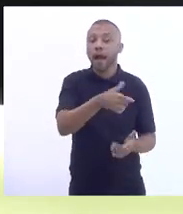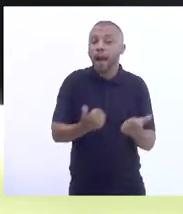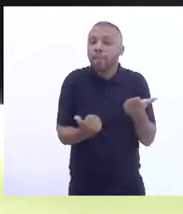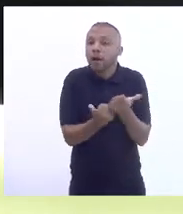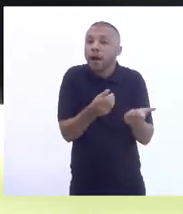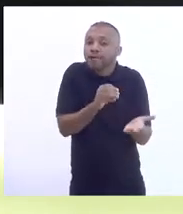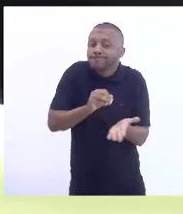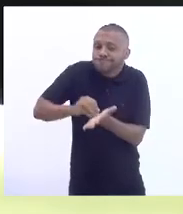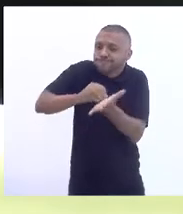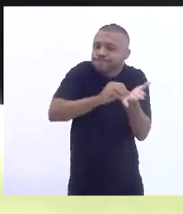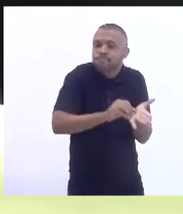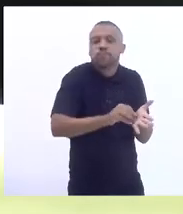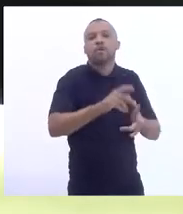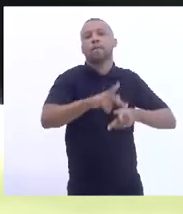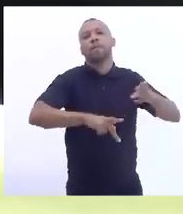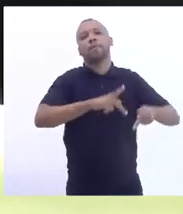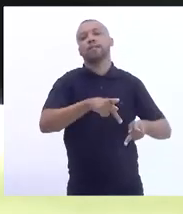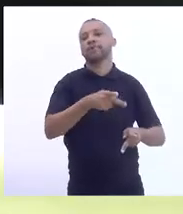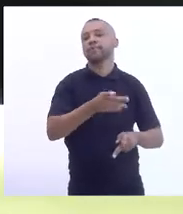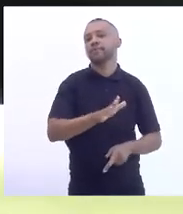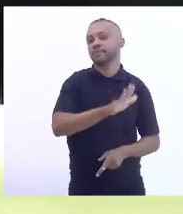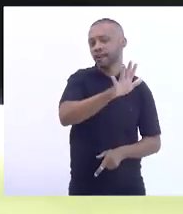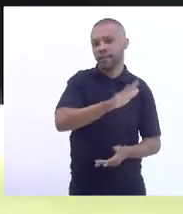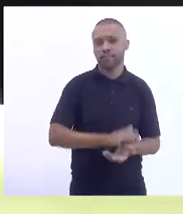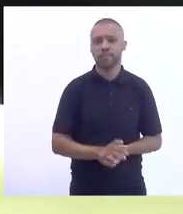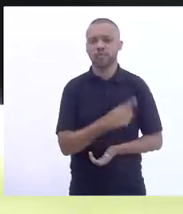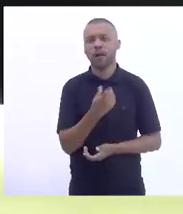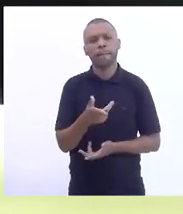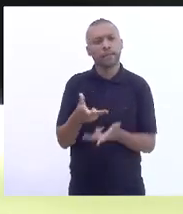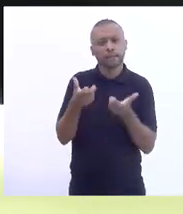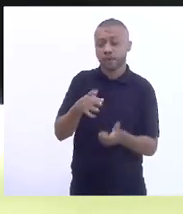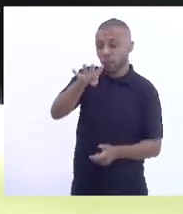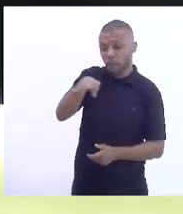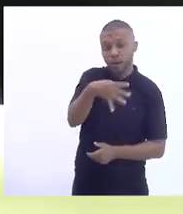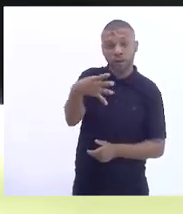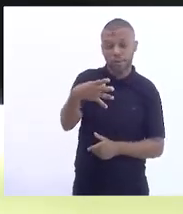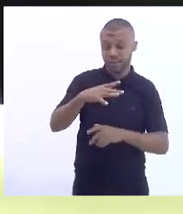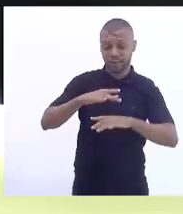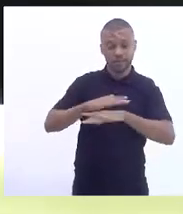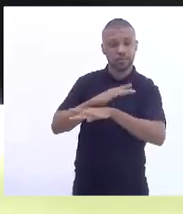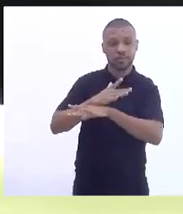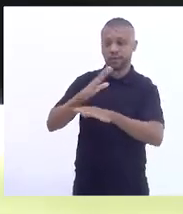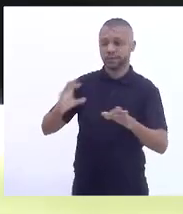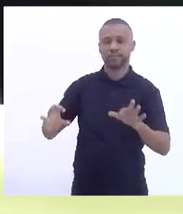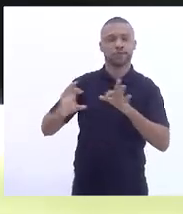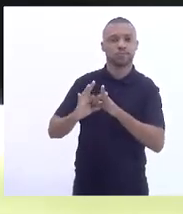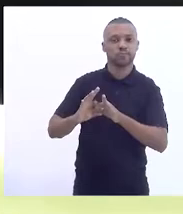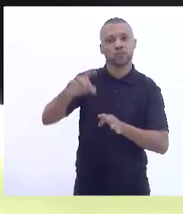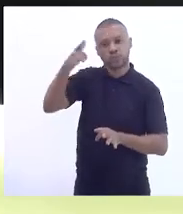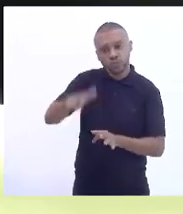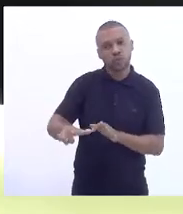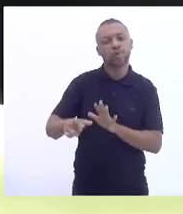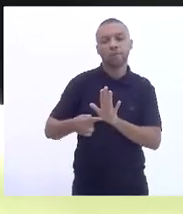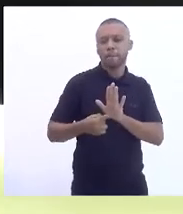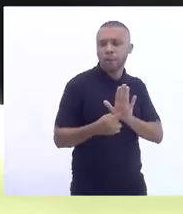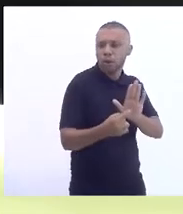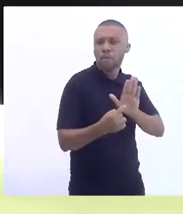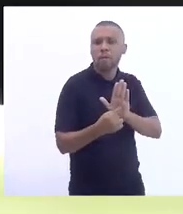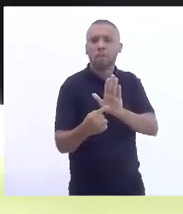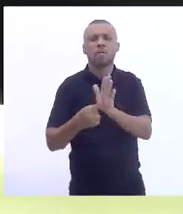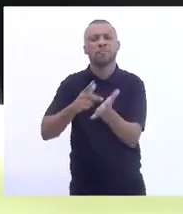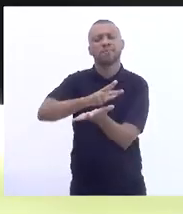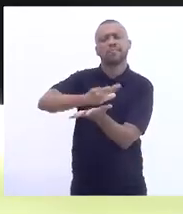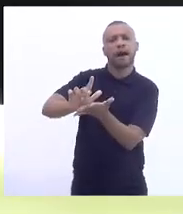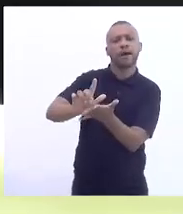população favelada e a gente percebe que o cidade integrada ele mais uma vez vem produzindo uma série